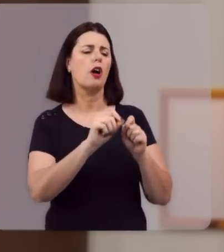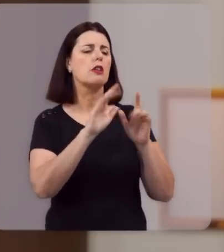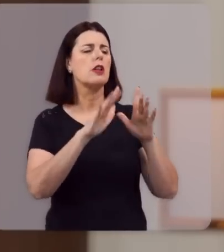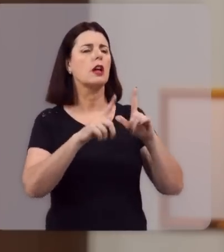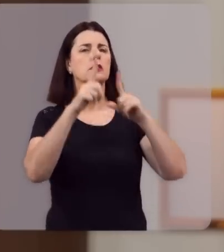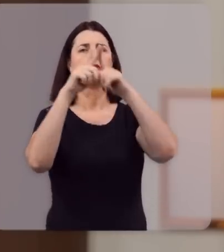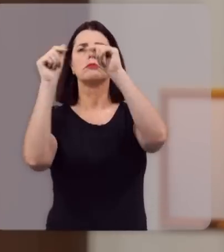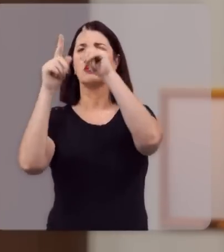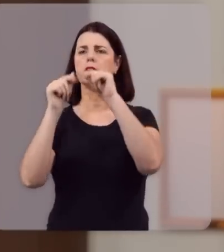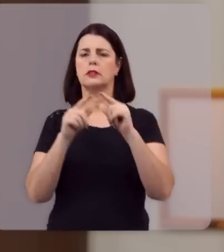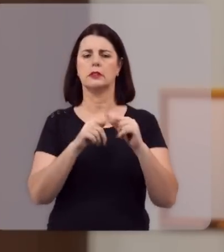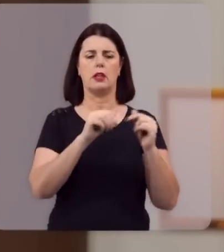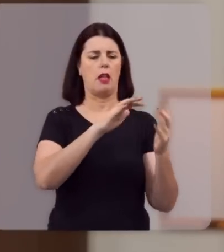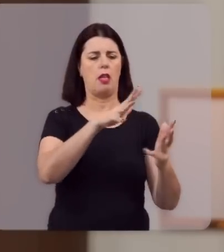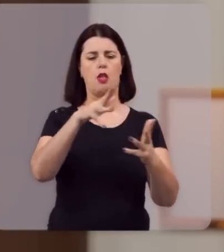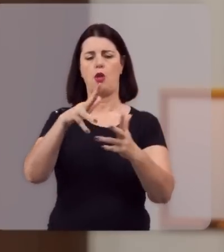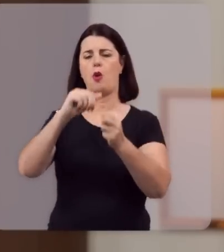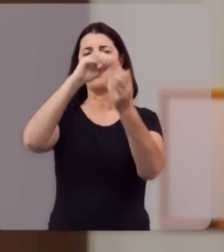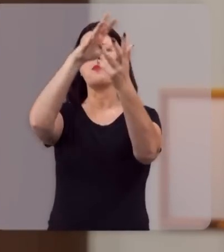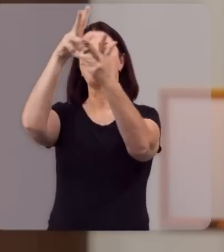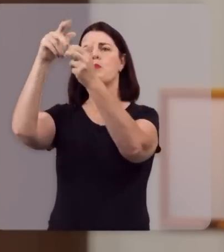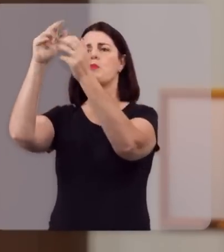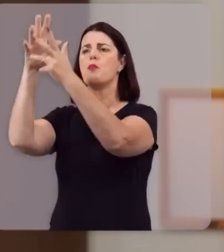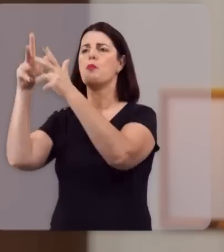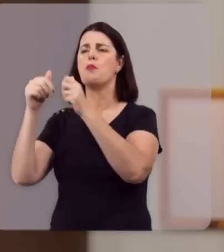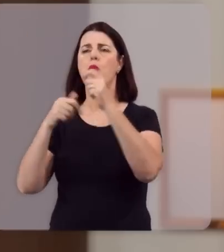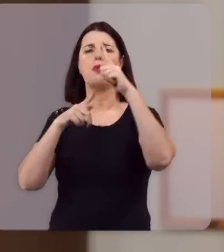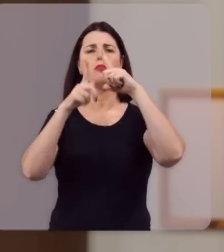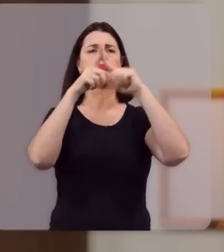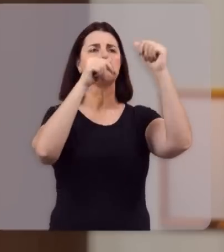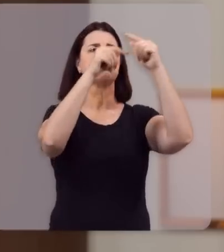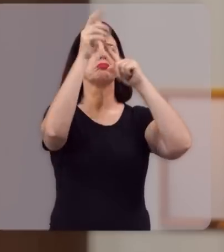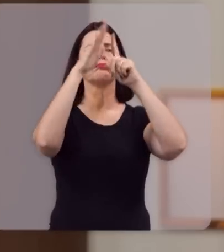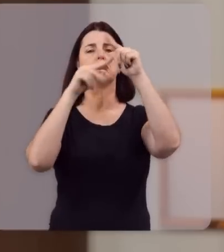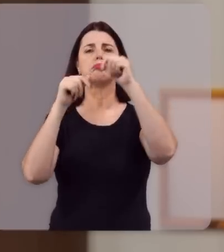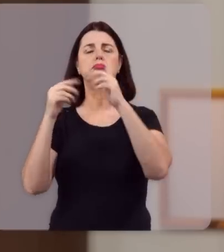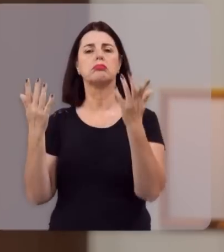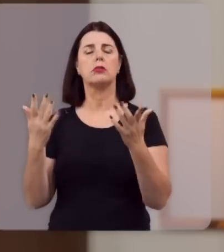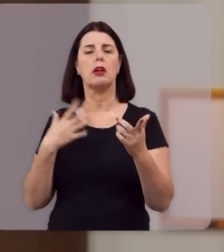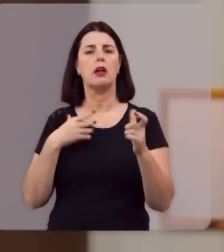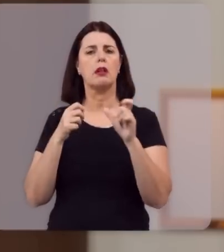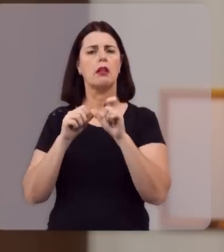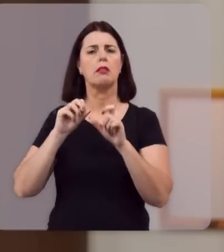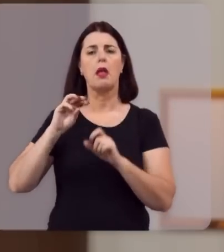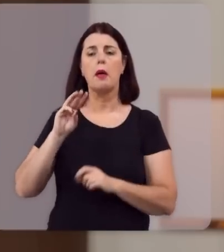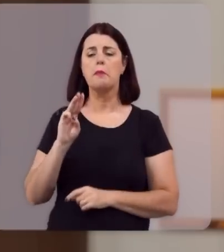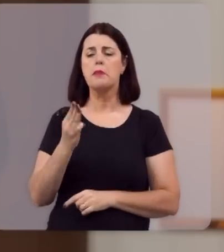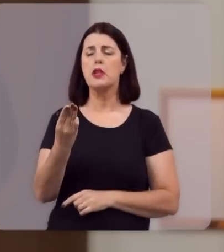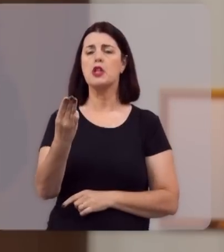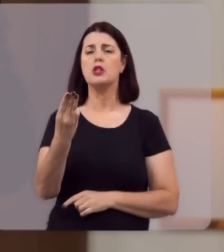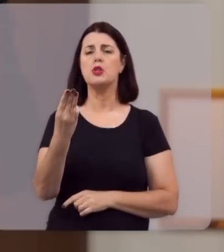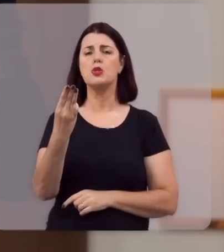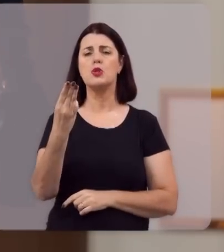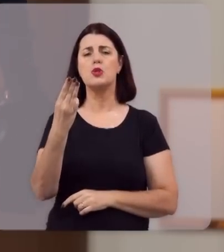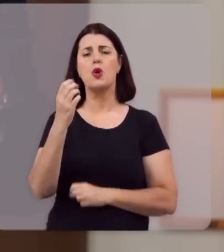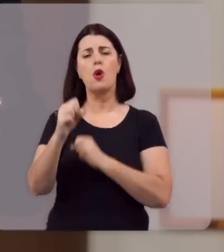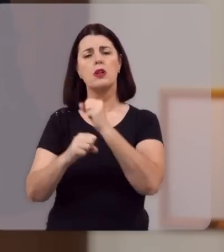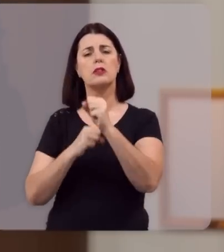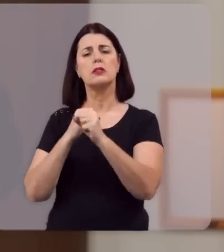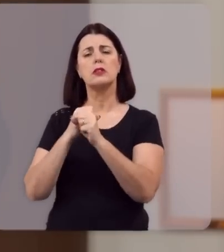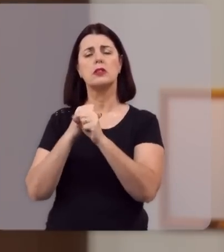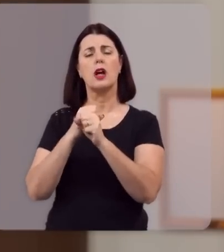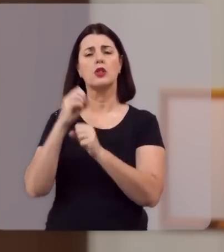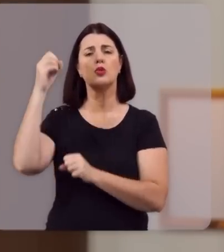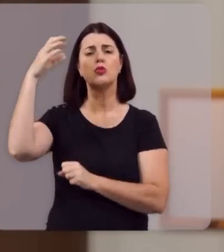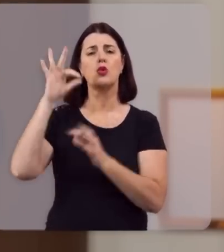das galáxias dos Mundos Estelares que estão a bilhões e bilhões